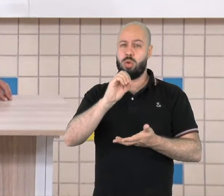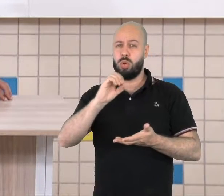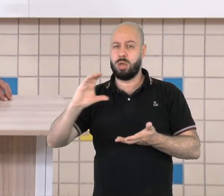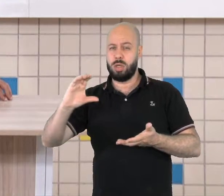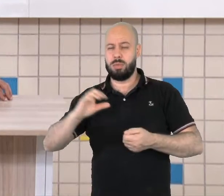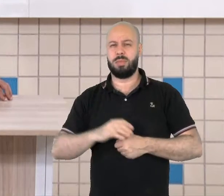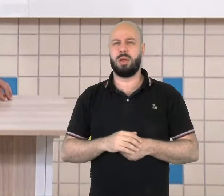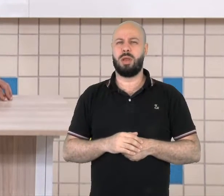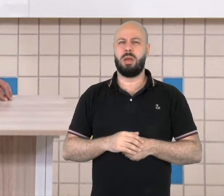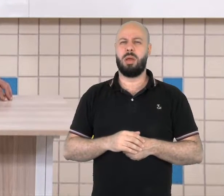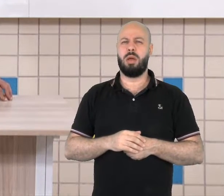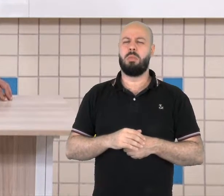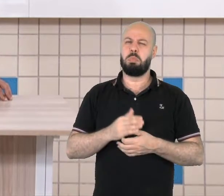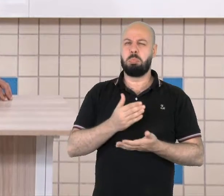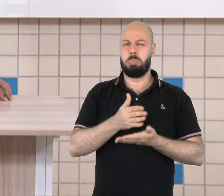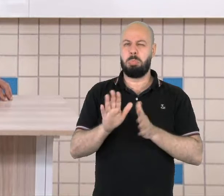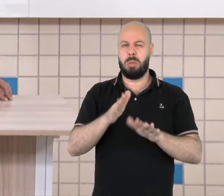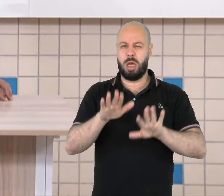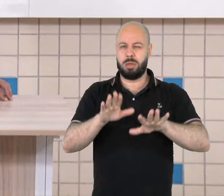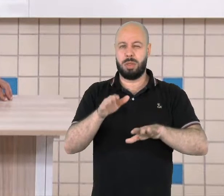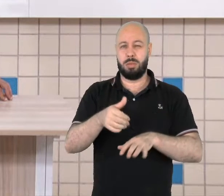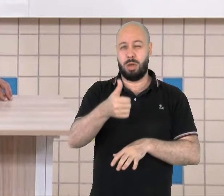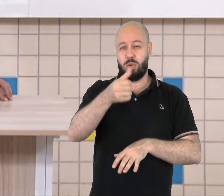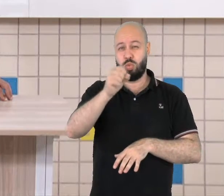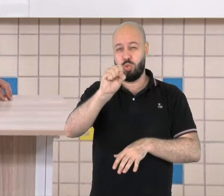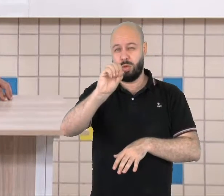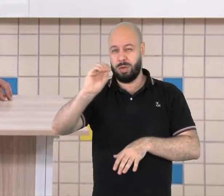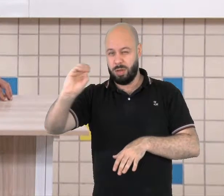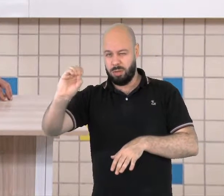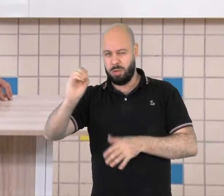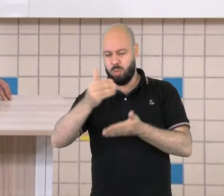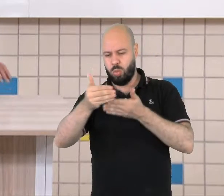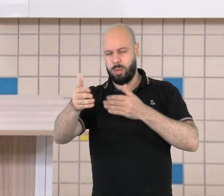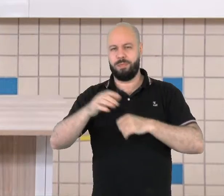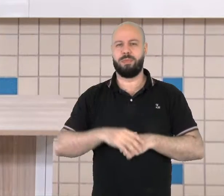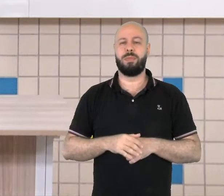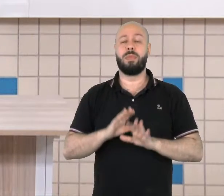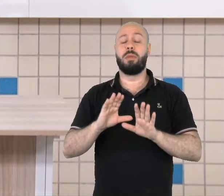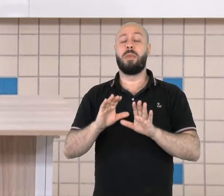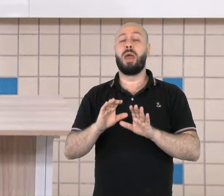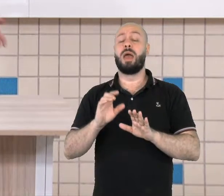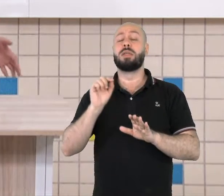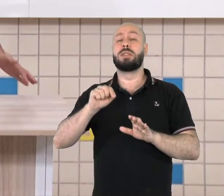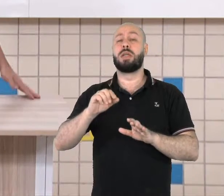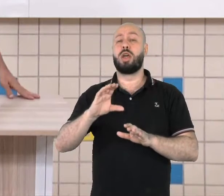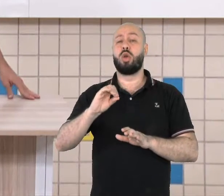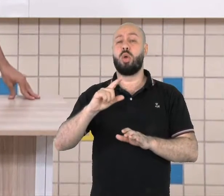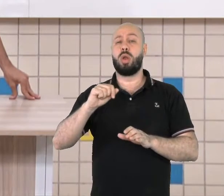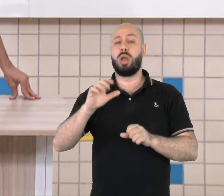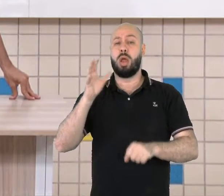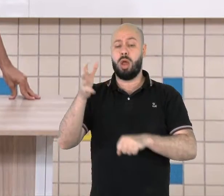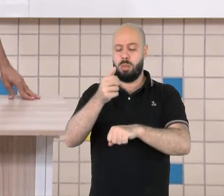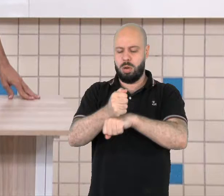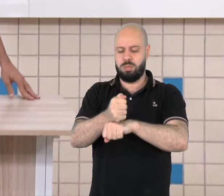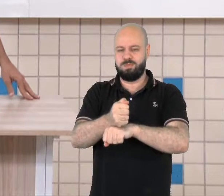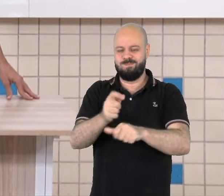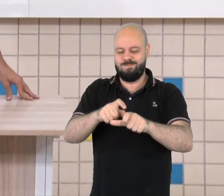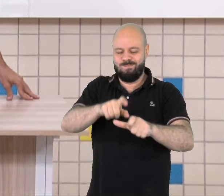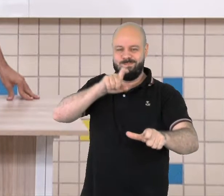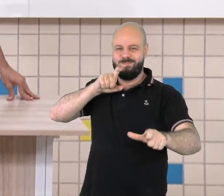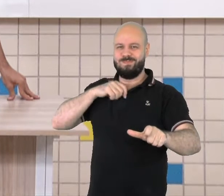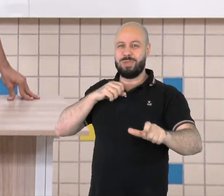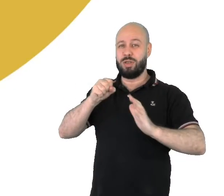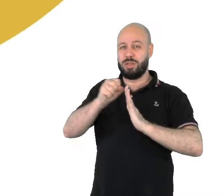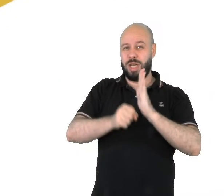de 1800. Lembrando que as colônias elas começam a ter a sua independência após o século XVII para o